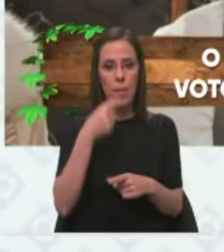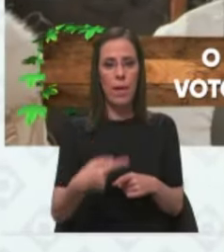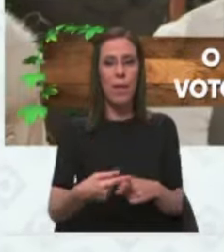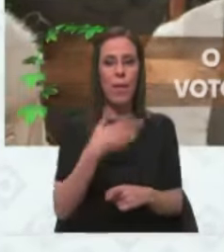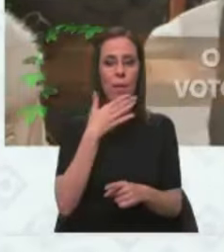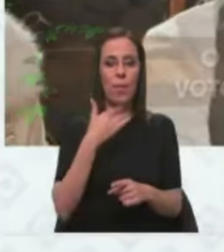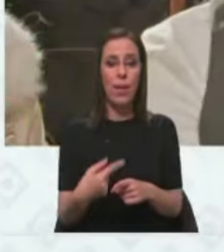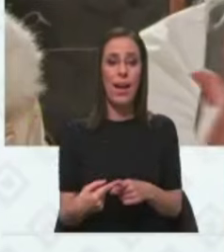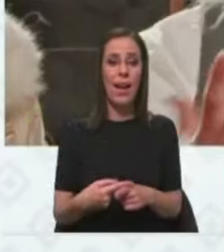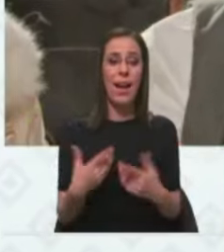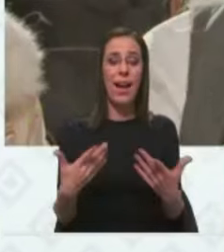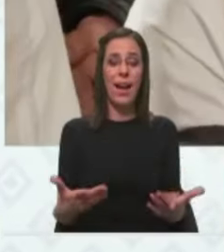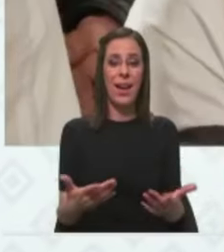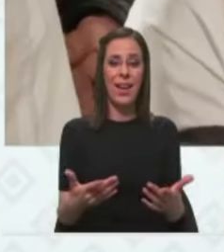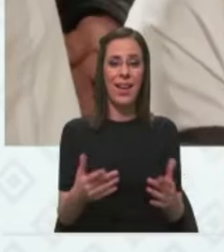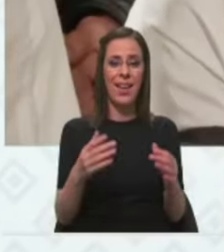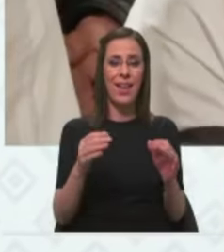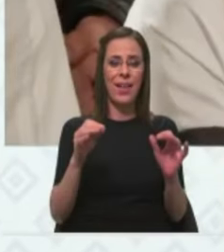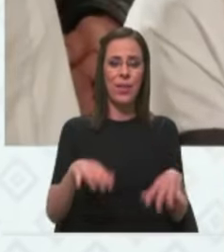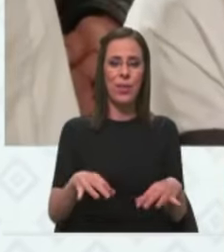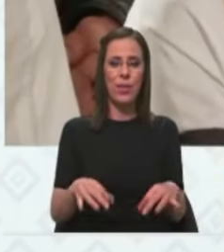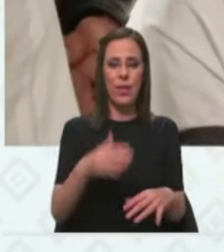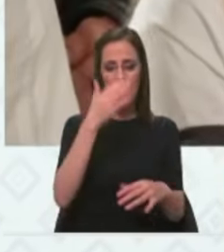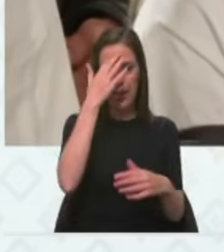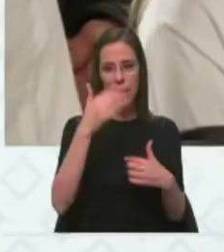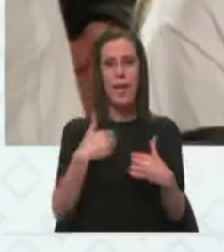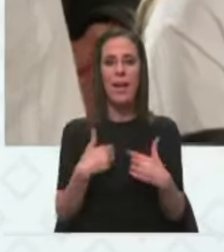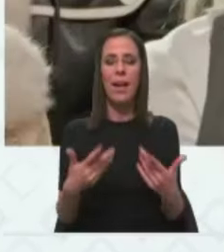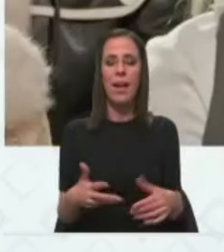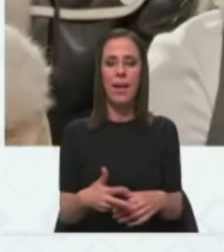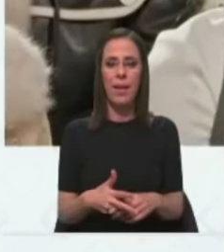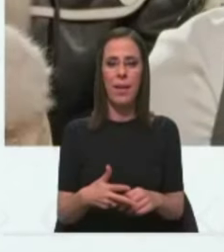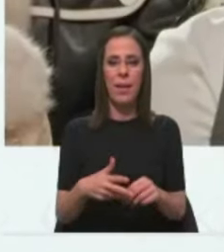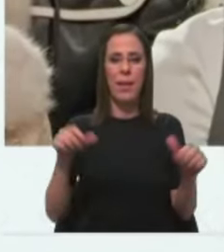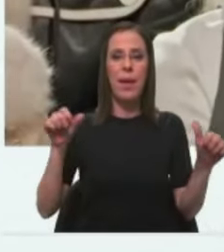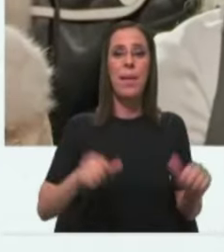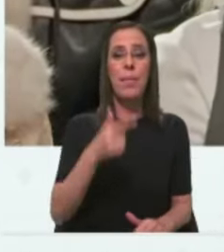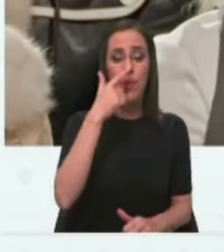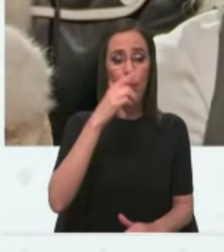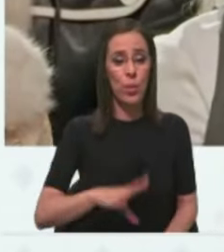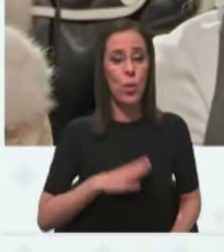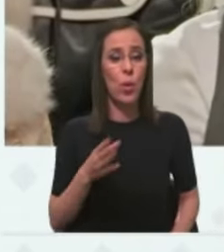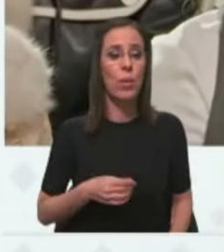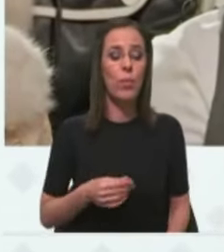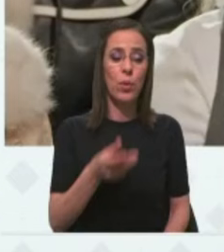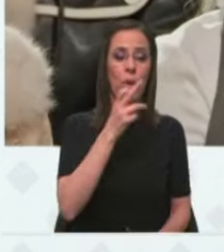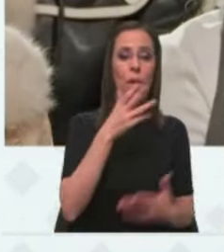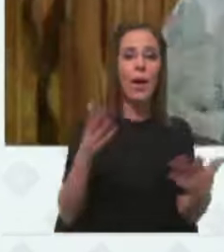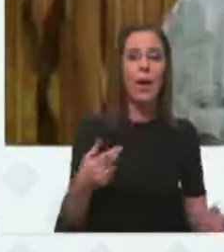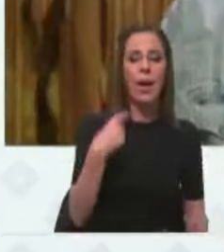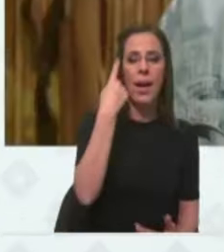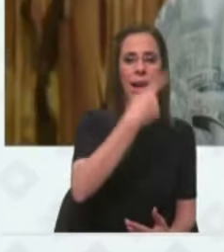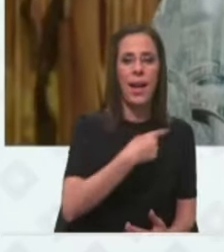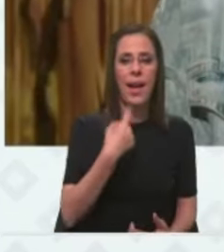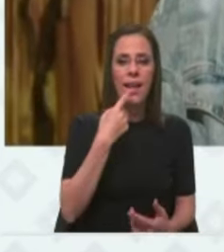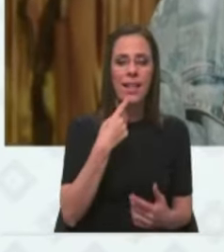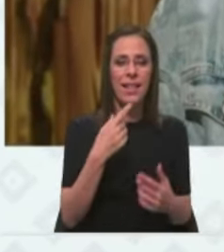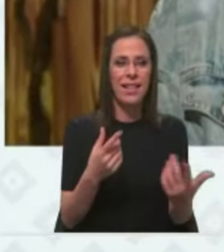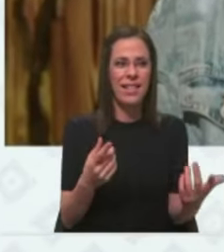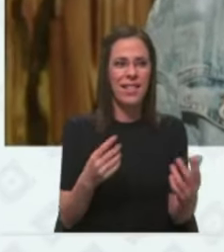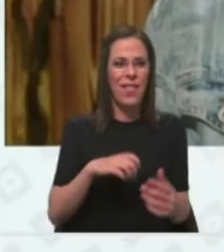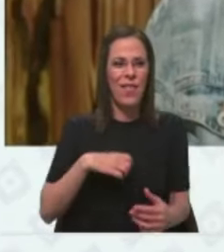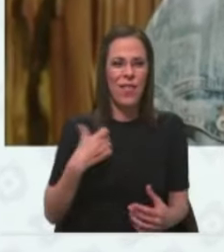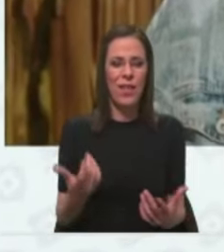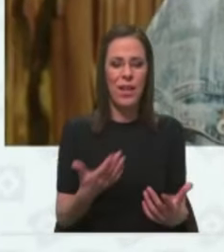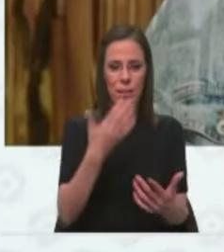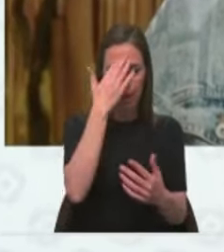bonito atraente agora no fase final já achava que eu era a pior pessoa do mundo uma pessoa horrível tinha cara de de Shrek Mas